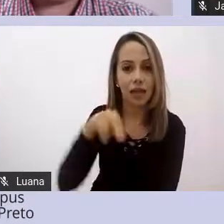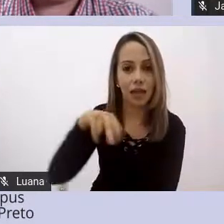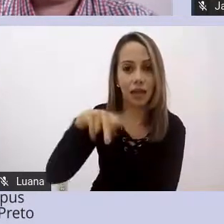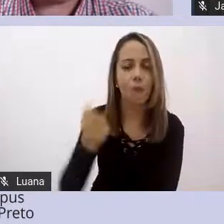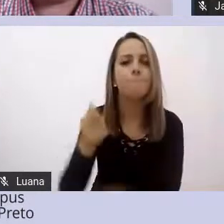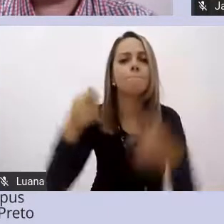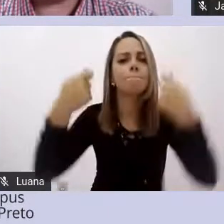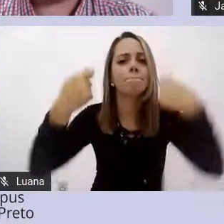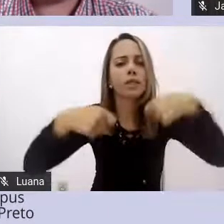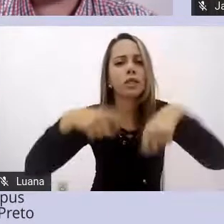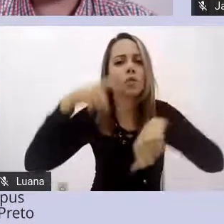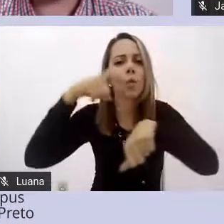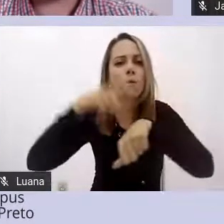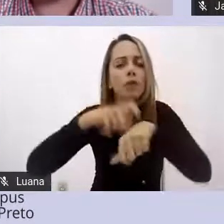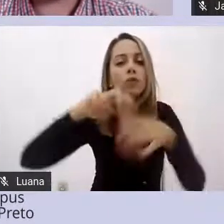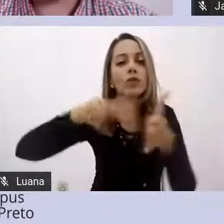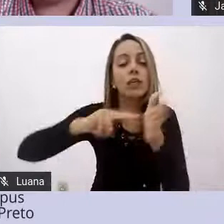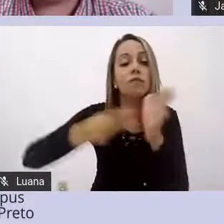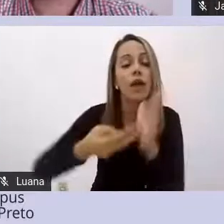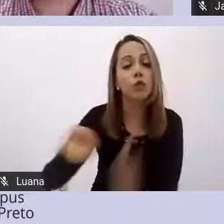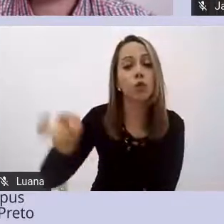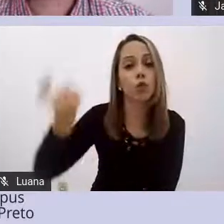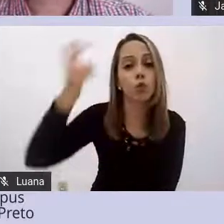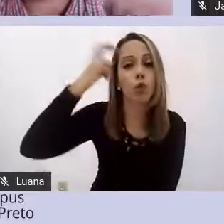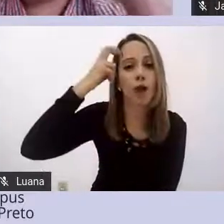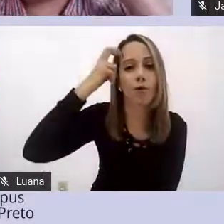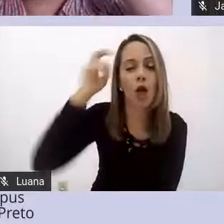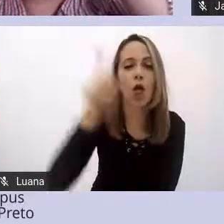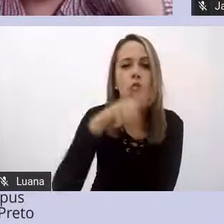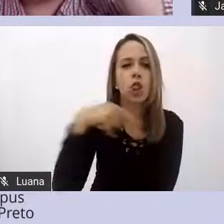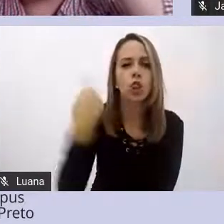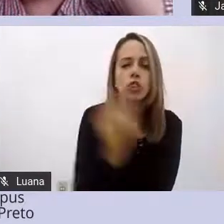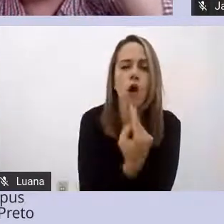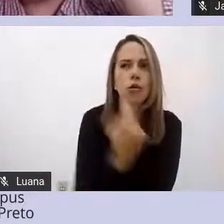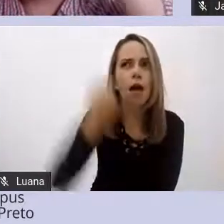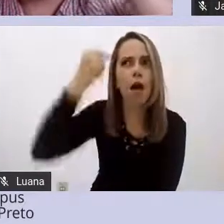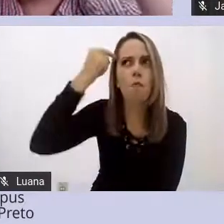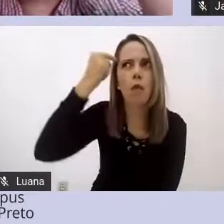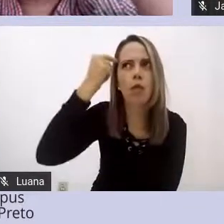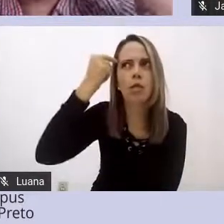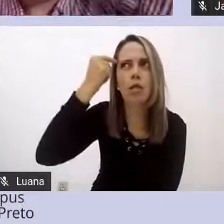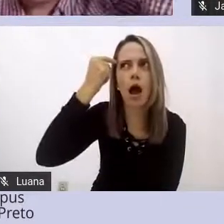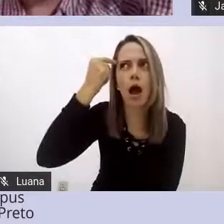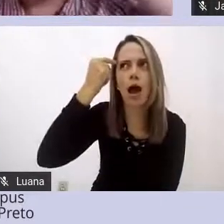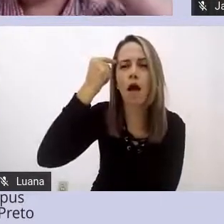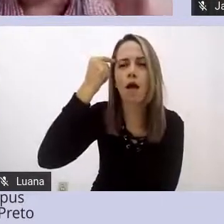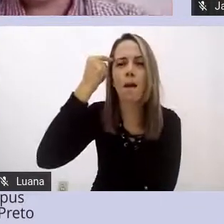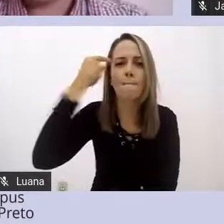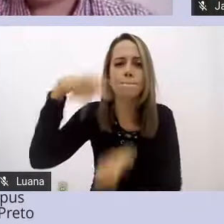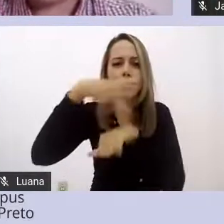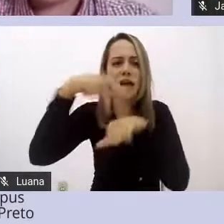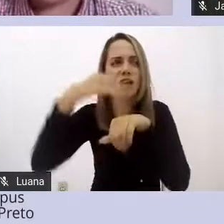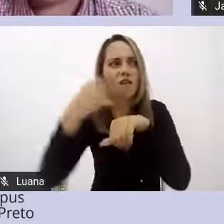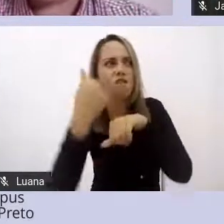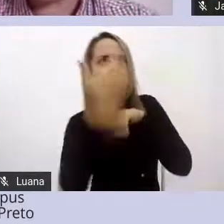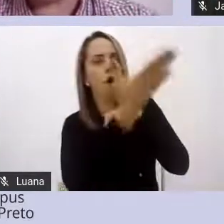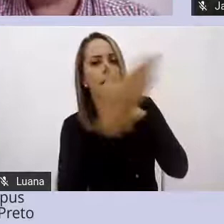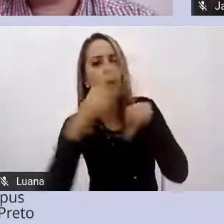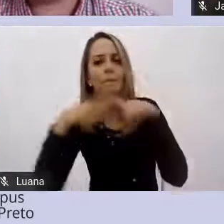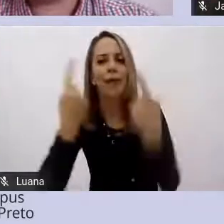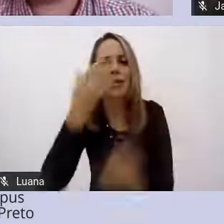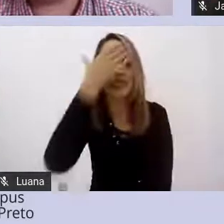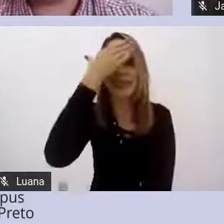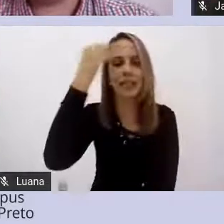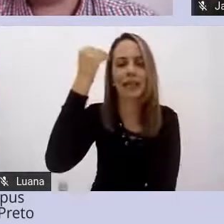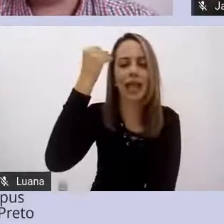A gente olha muito para fora, gourmetiza com o olhar de fora os nossos produtos e esquecemos daquilo que nós temos.